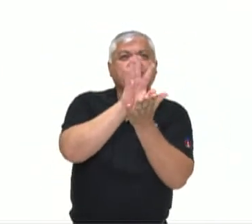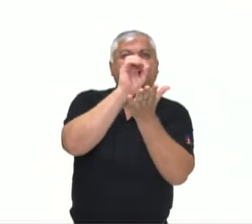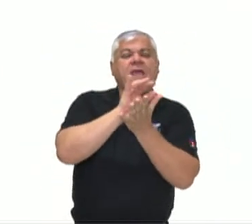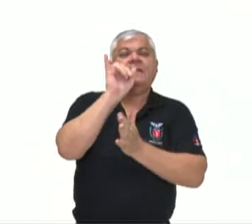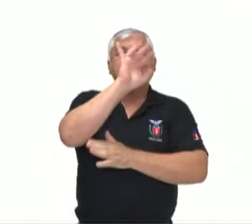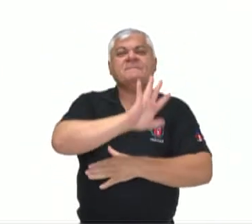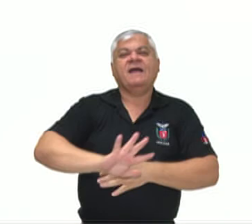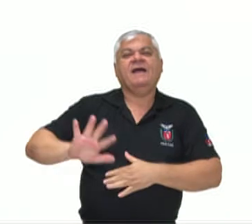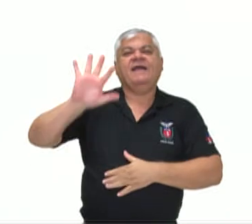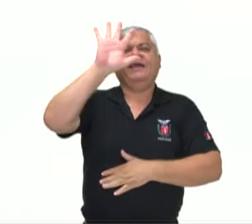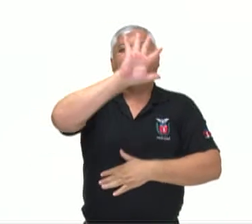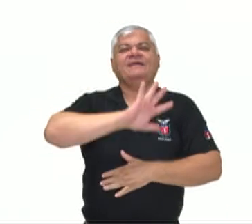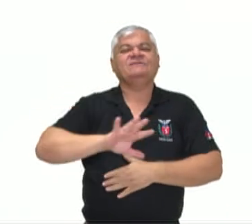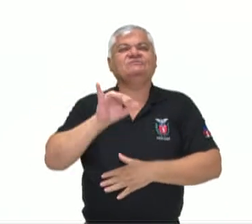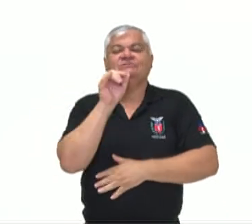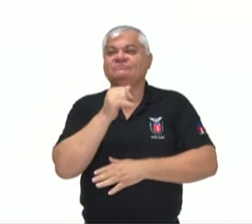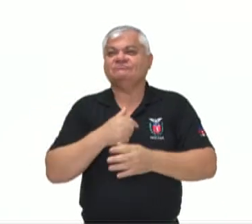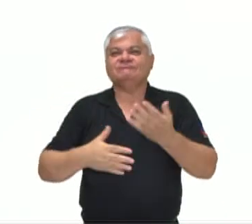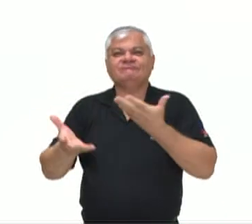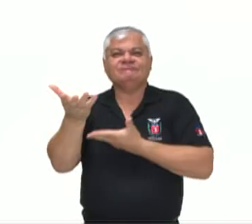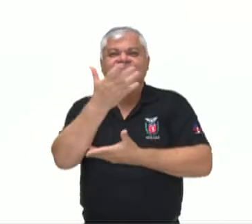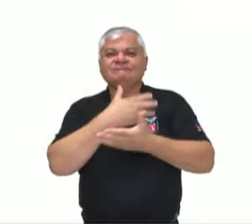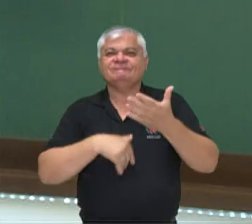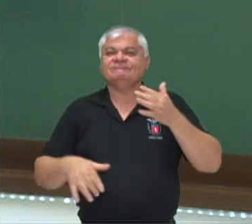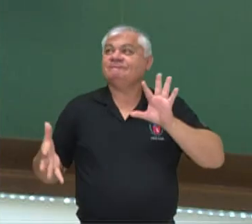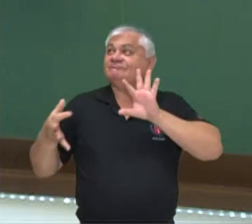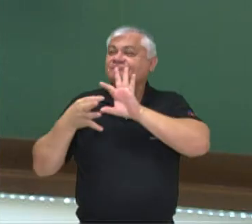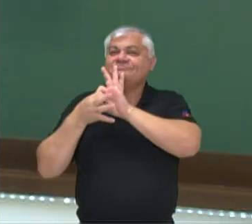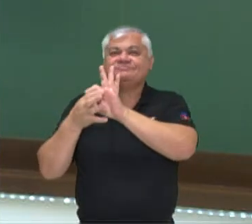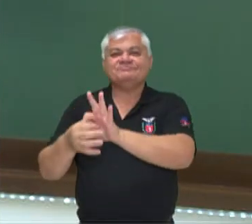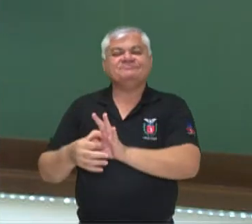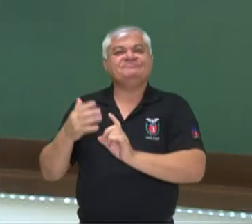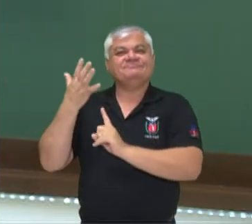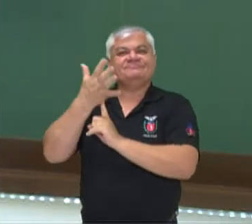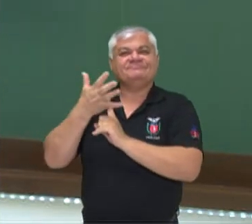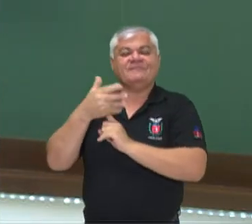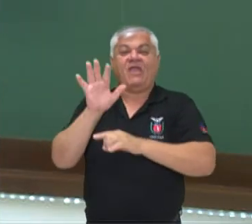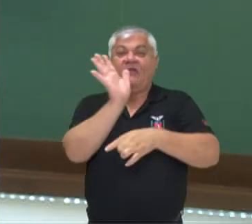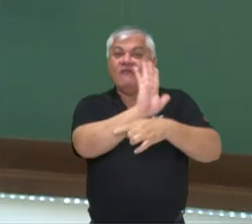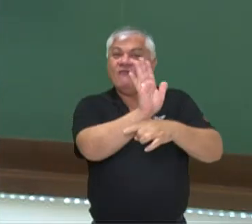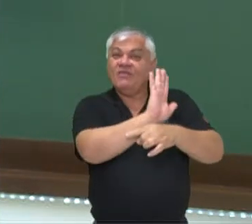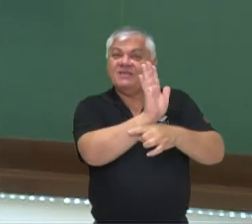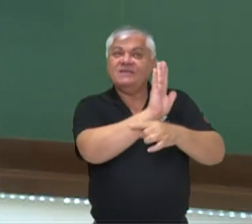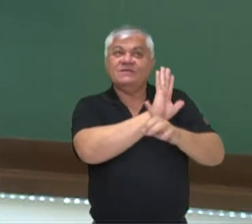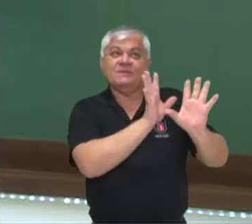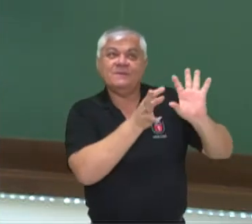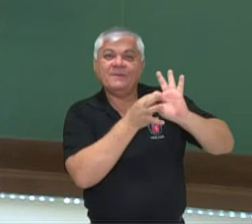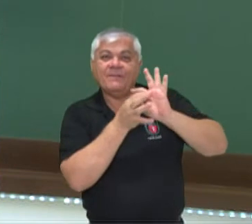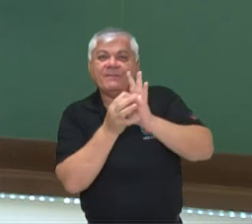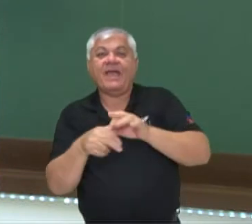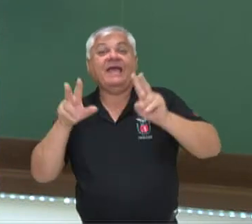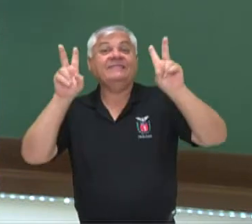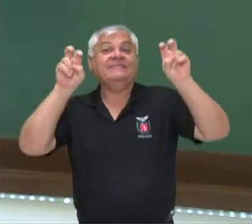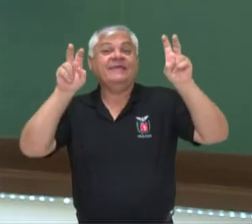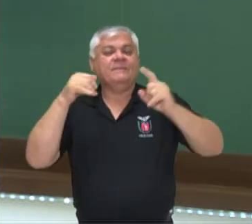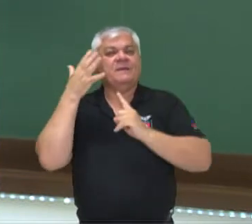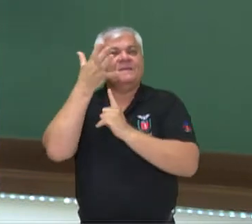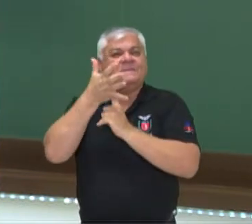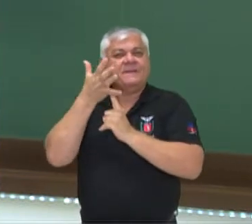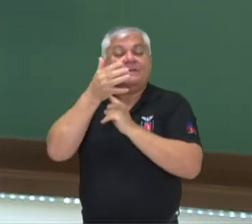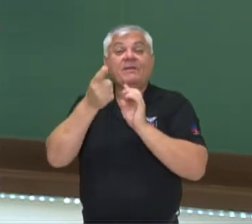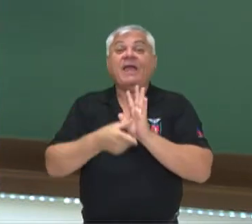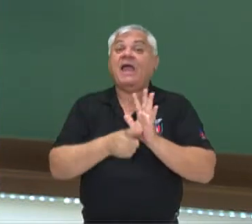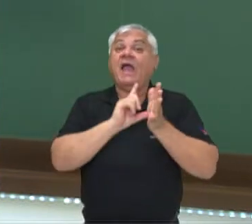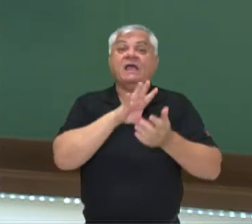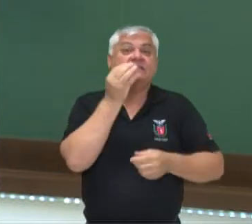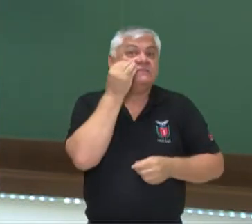imagem, né, que interaja com o seu discurso, né, faça uso de vídeos. E é importante que você teste essas mídias